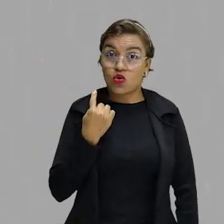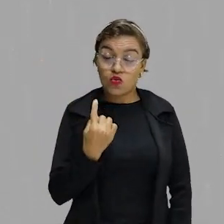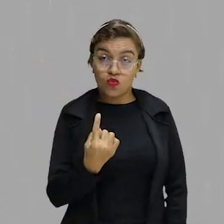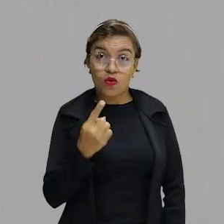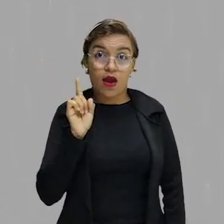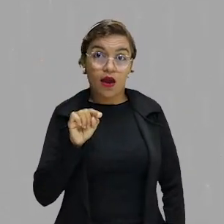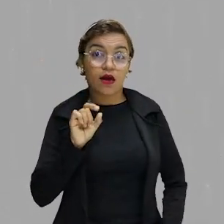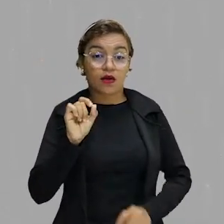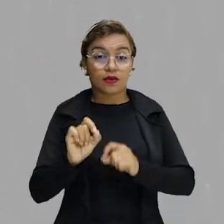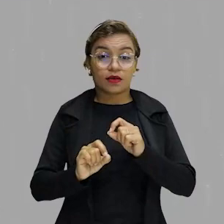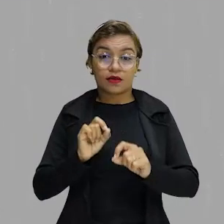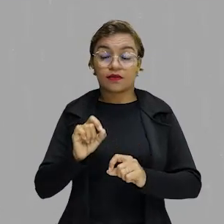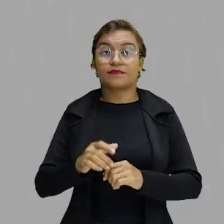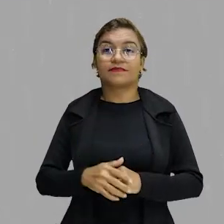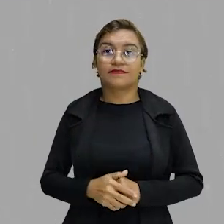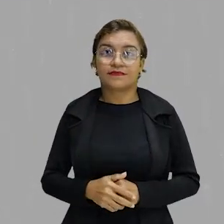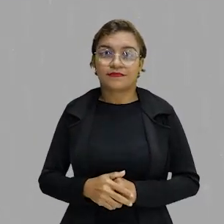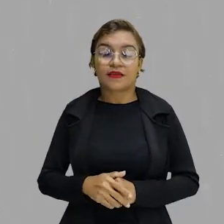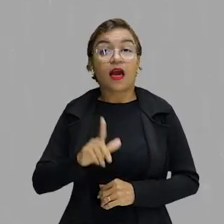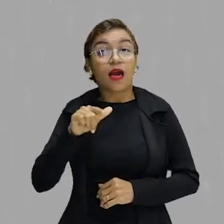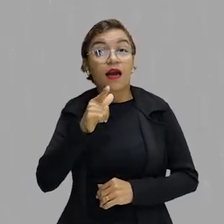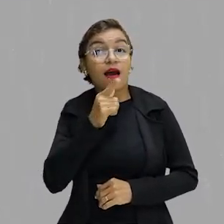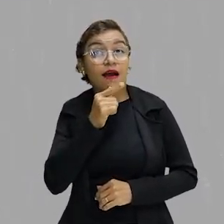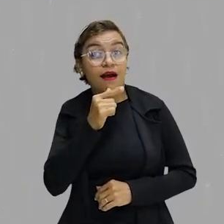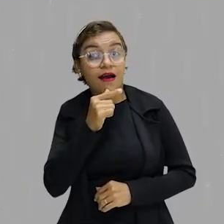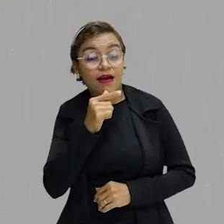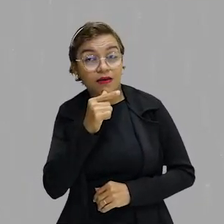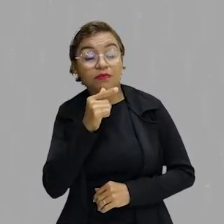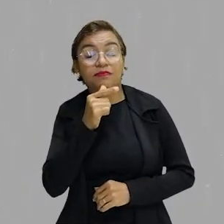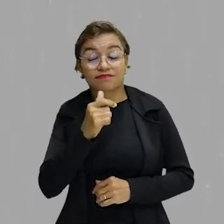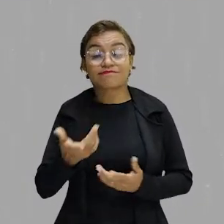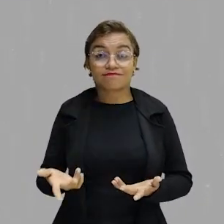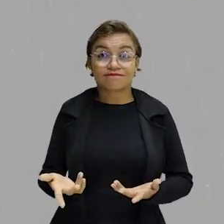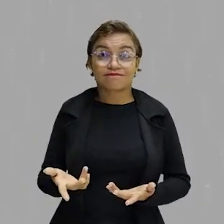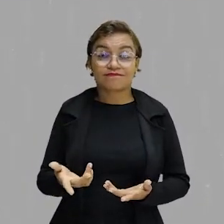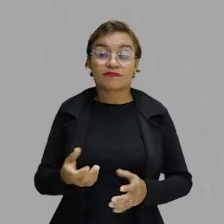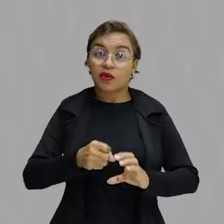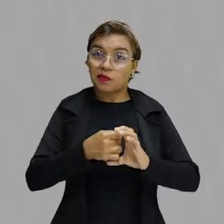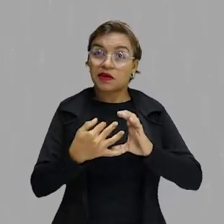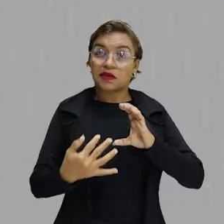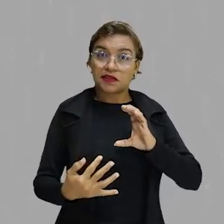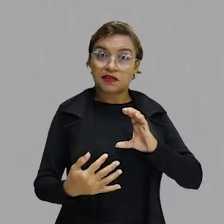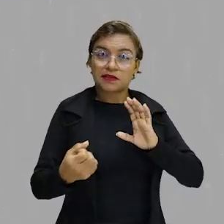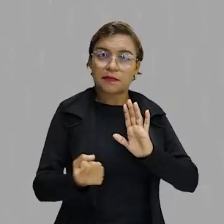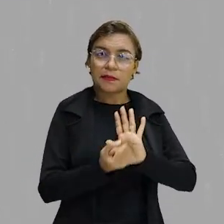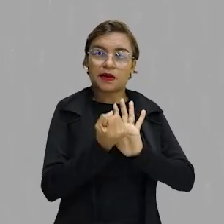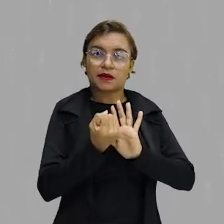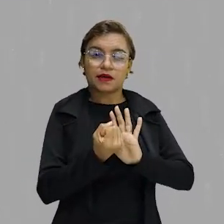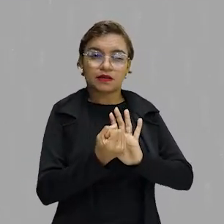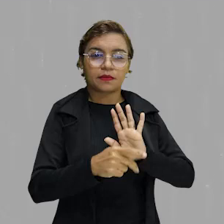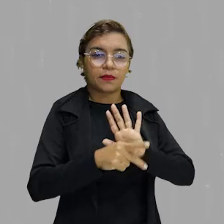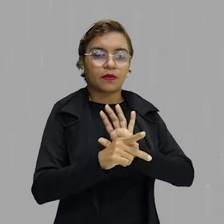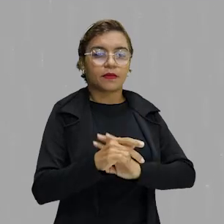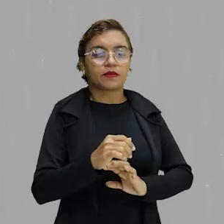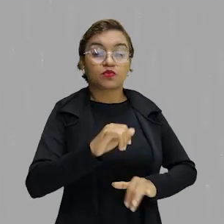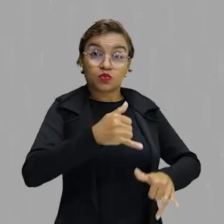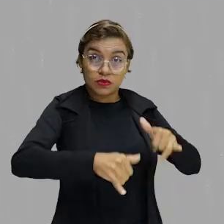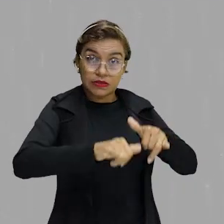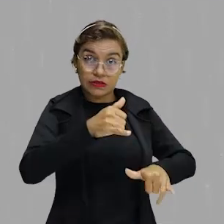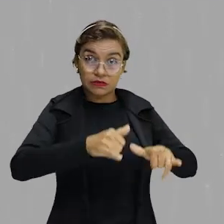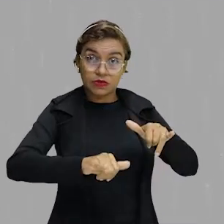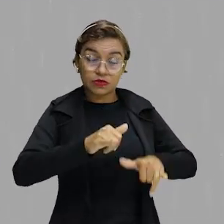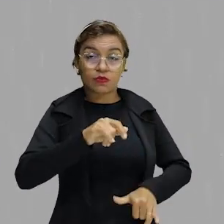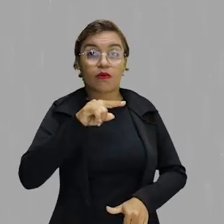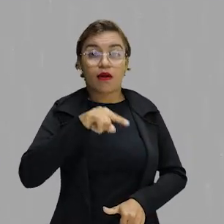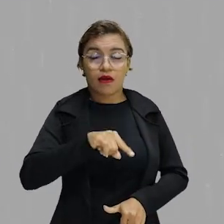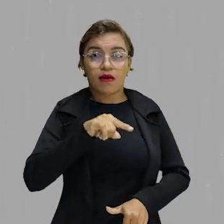isso. Quem é? É a água, galera, tá certo? Então, uma característica marcante do intemperismo químico, galera,